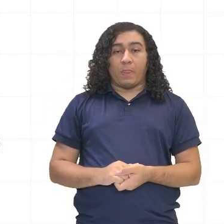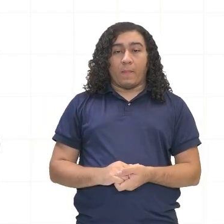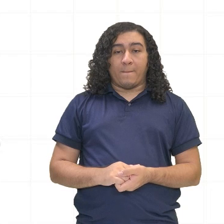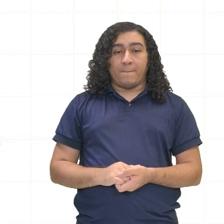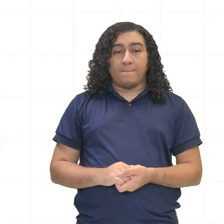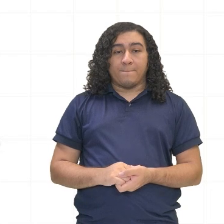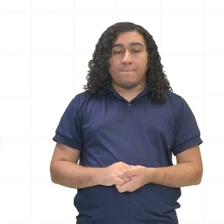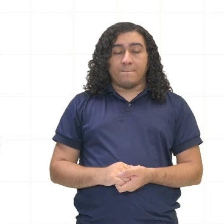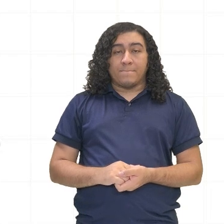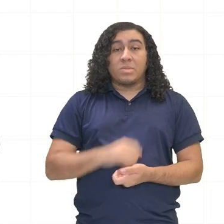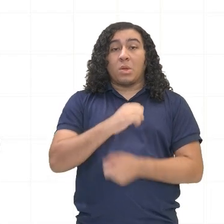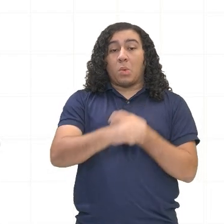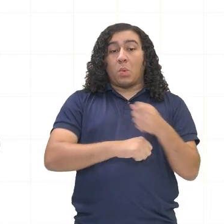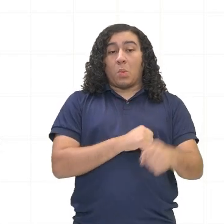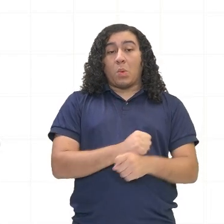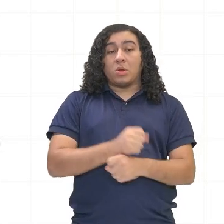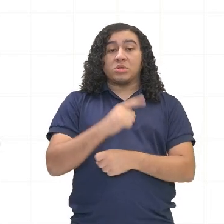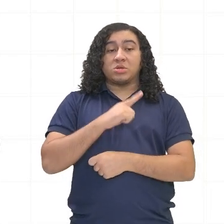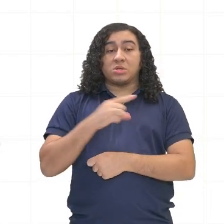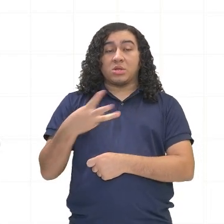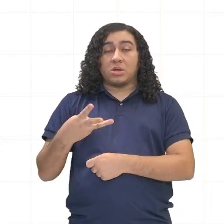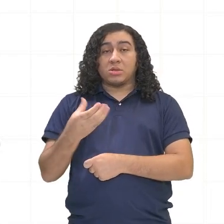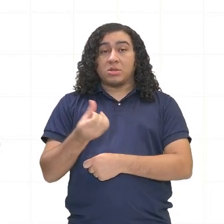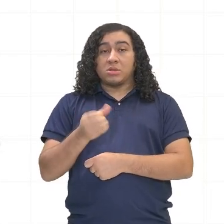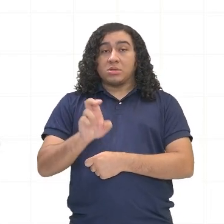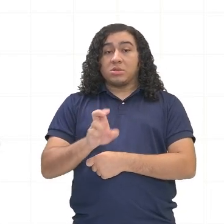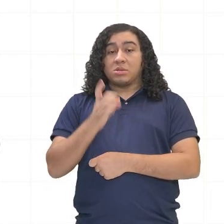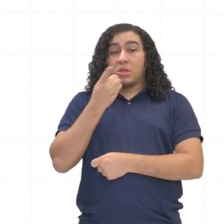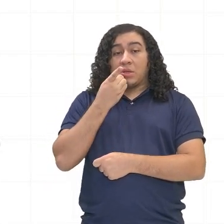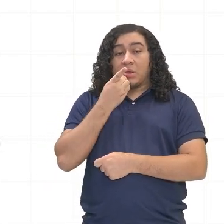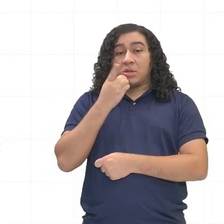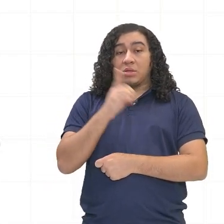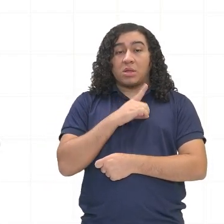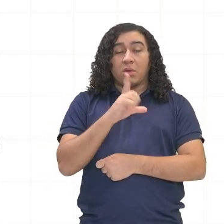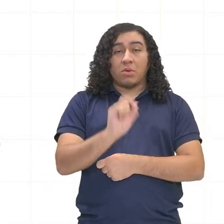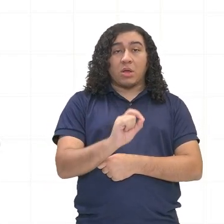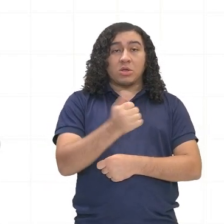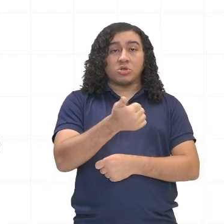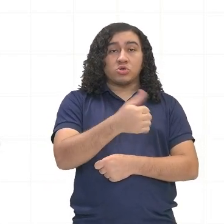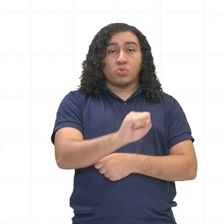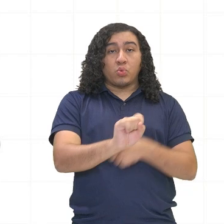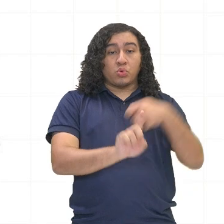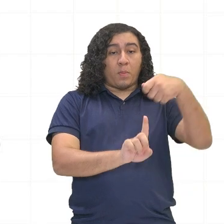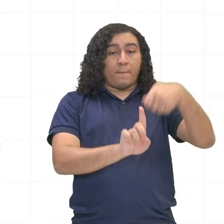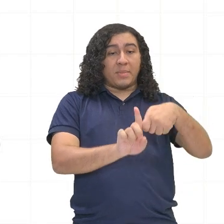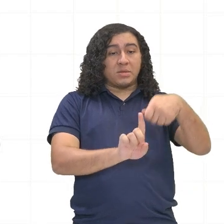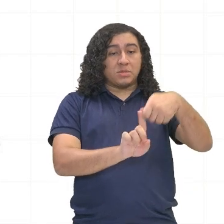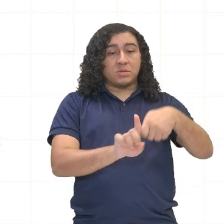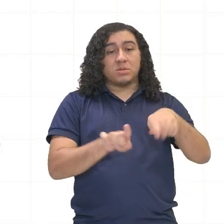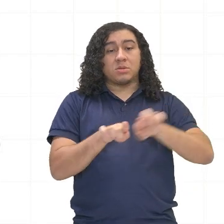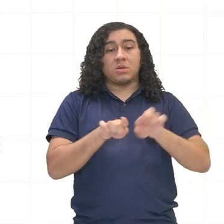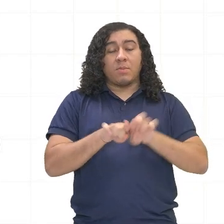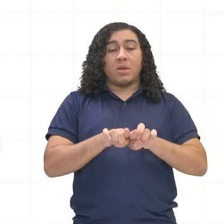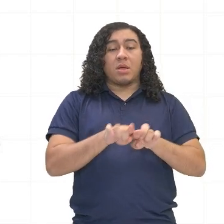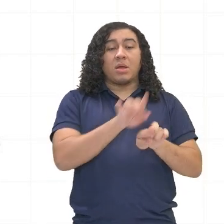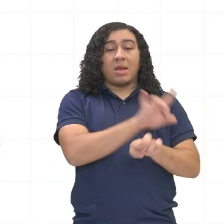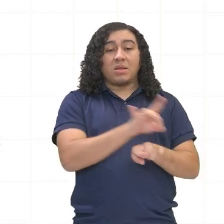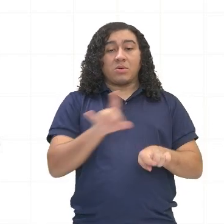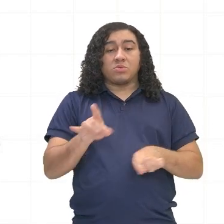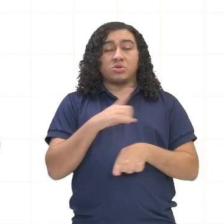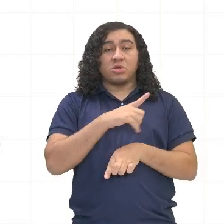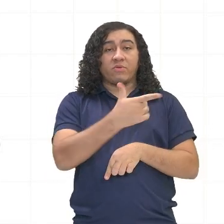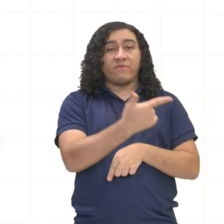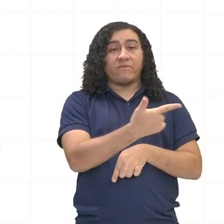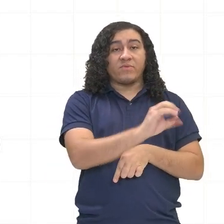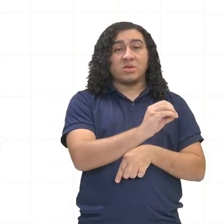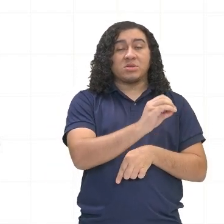tinha 365 dias, divididos em 18 meses, com 20 dias